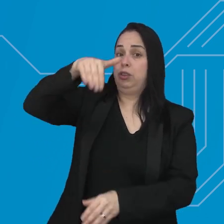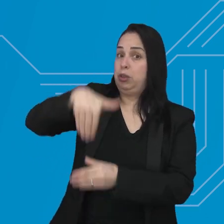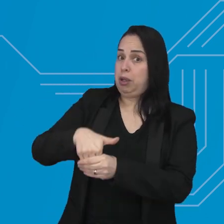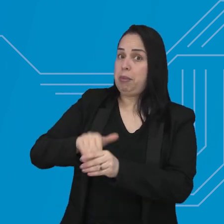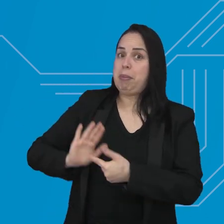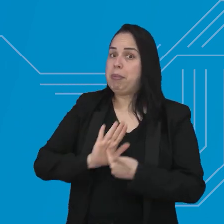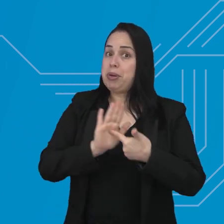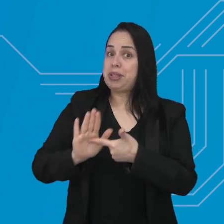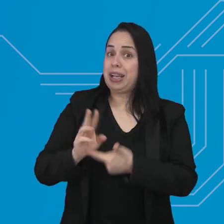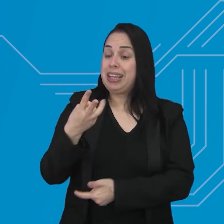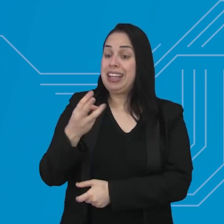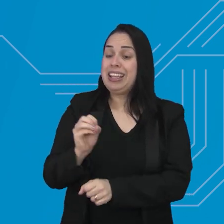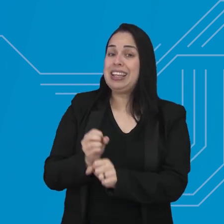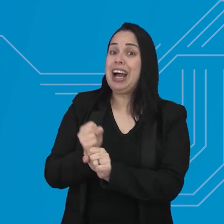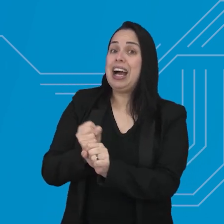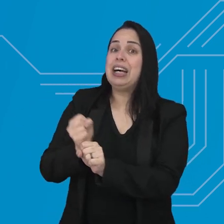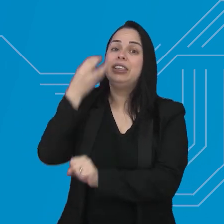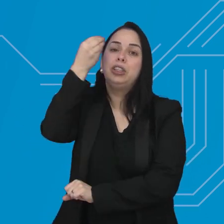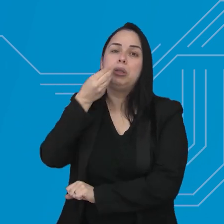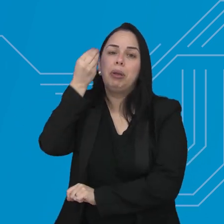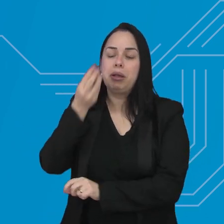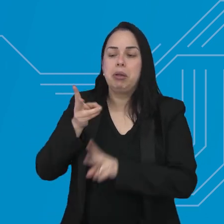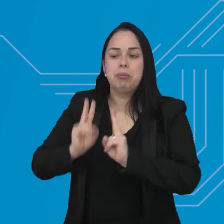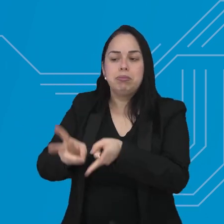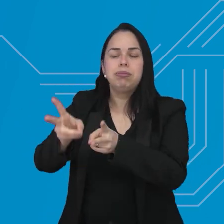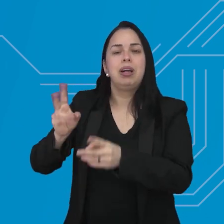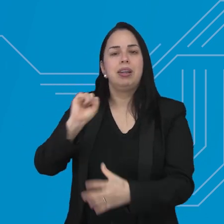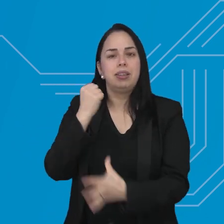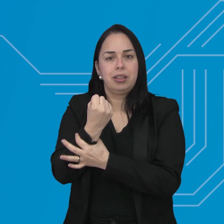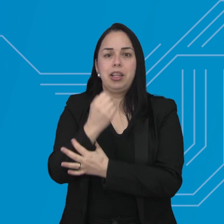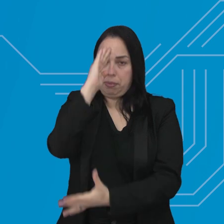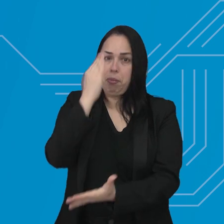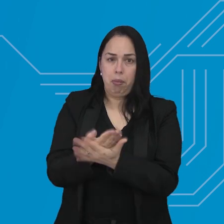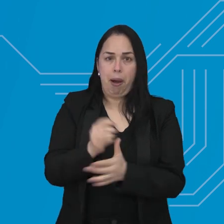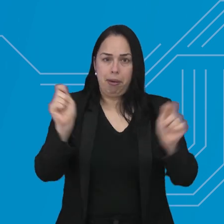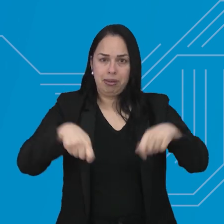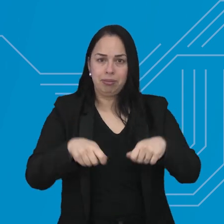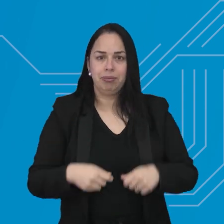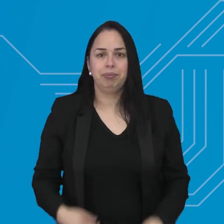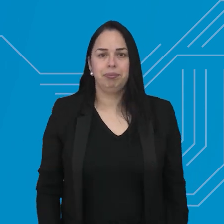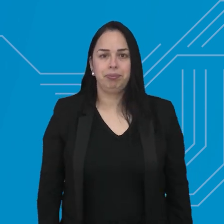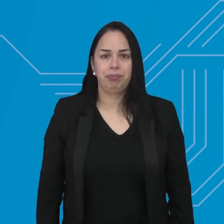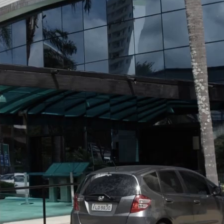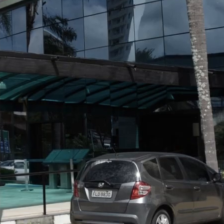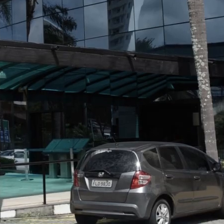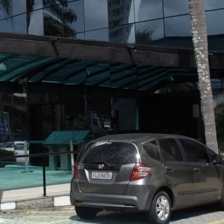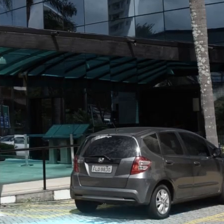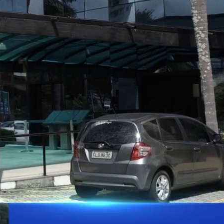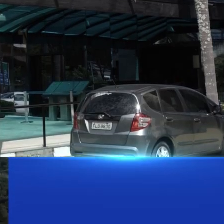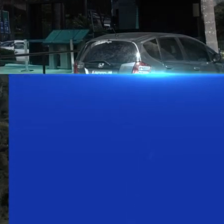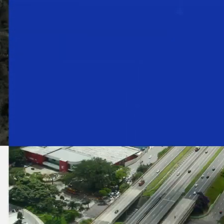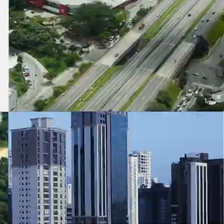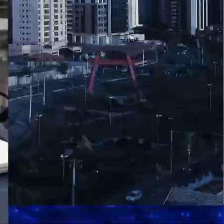este sistema, que tem quase 30 anos, continua seguro e confiável. A gente volta já.